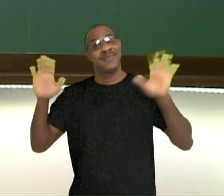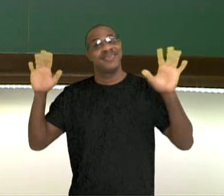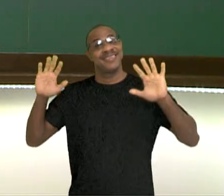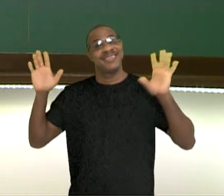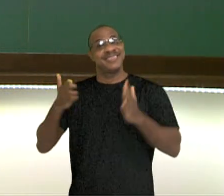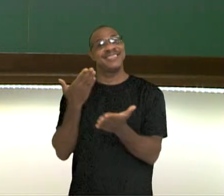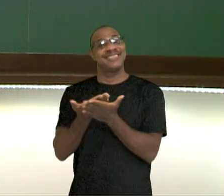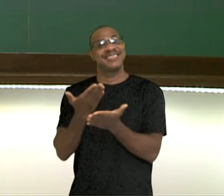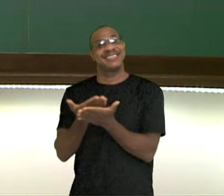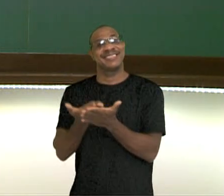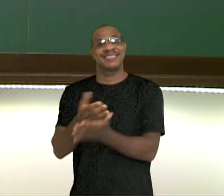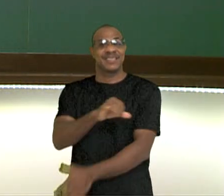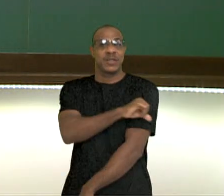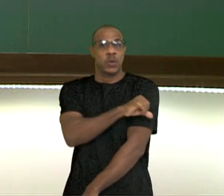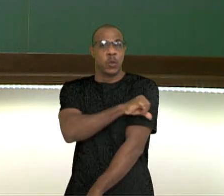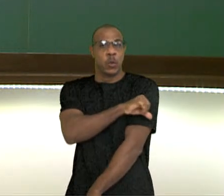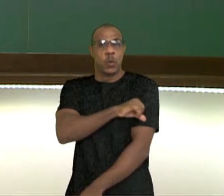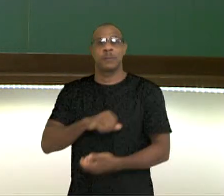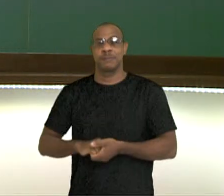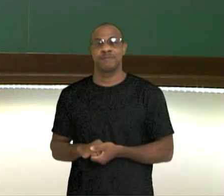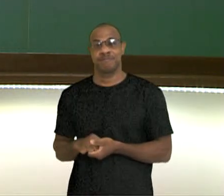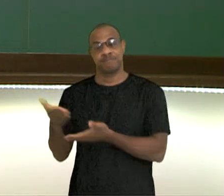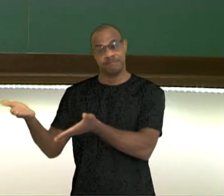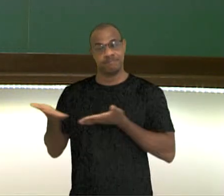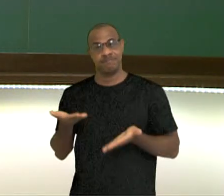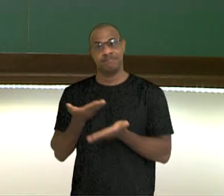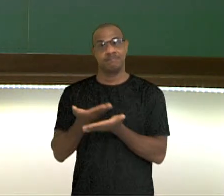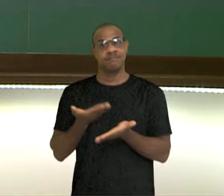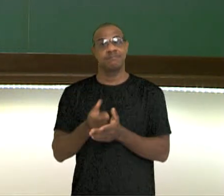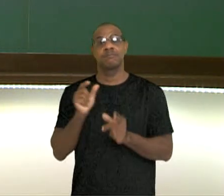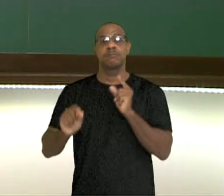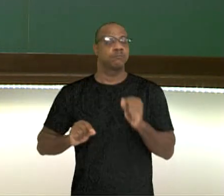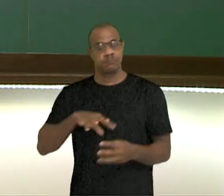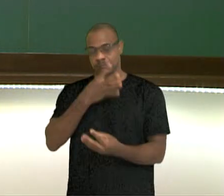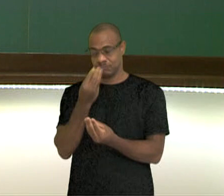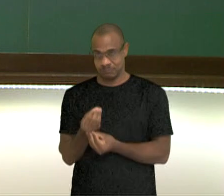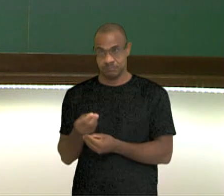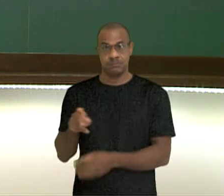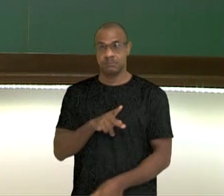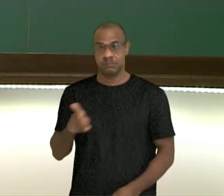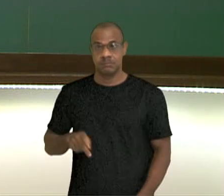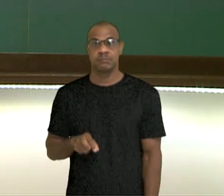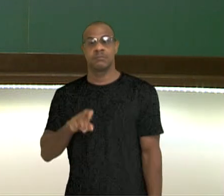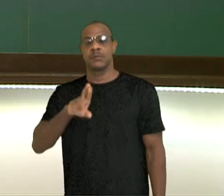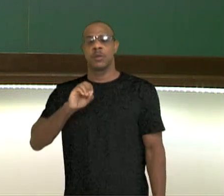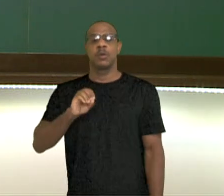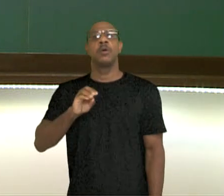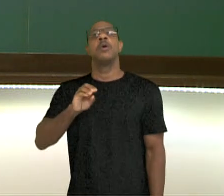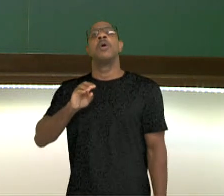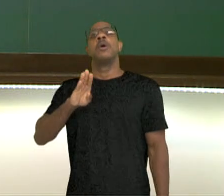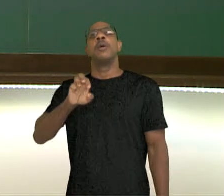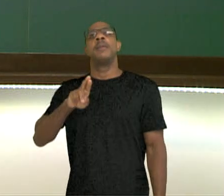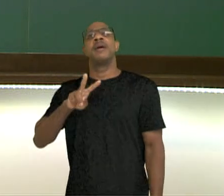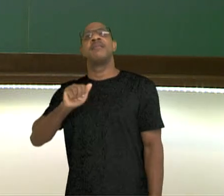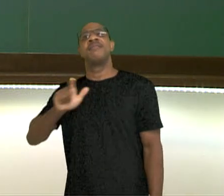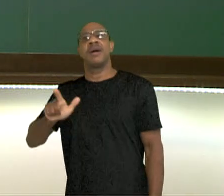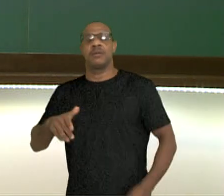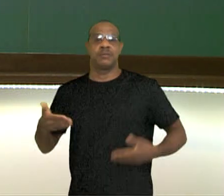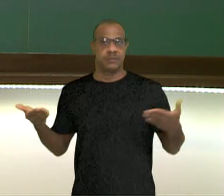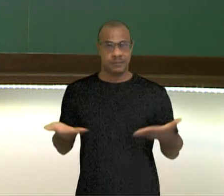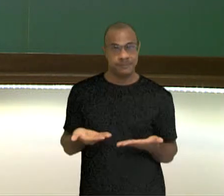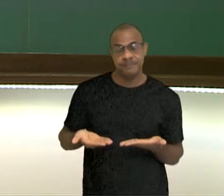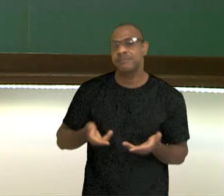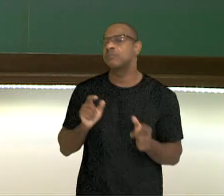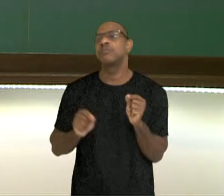Olá, estudantes do nono ano, sejam bem-vindos a mais uma aula de arte. Eu sou o professor Ruberval Carvalho e nesta aula nós iremos